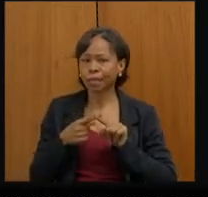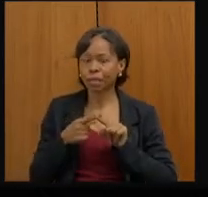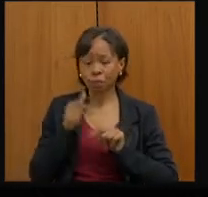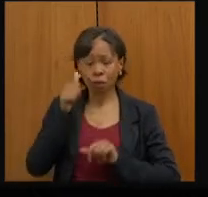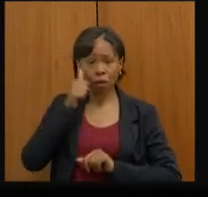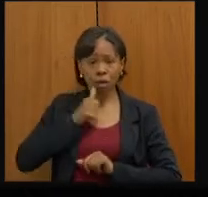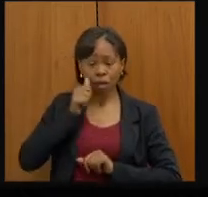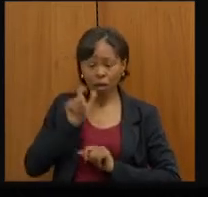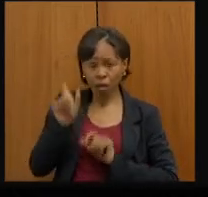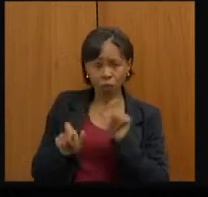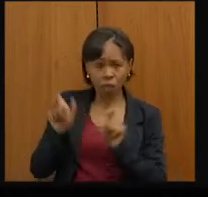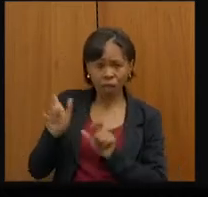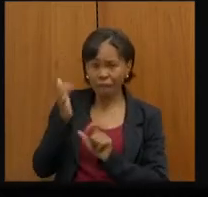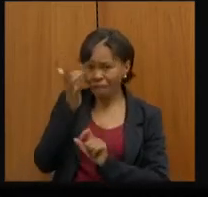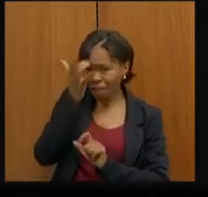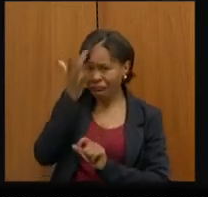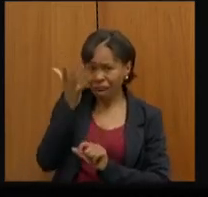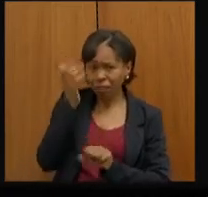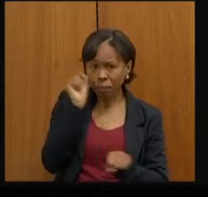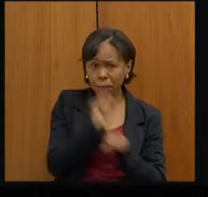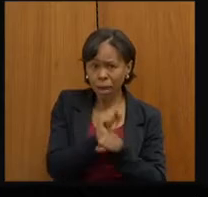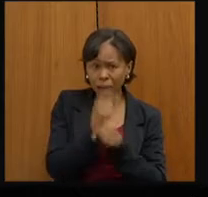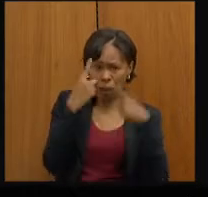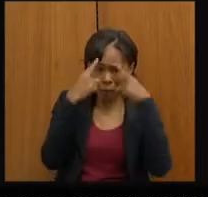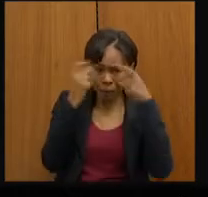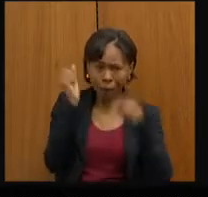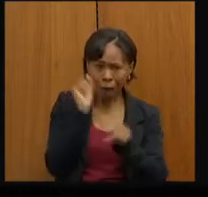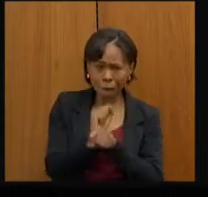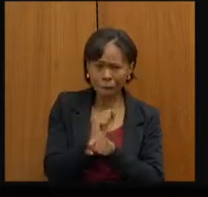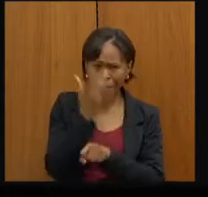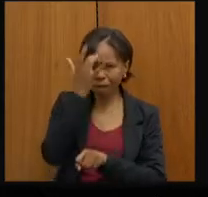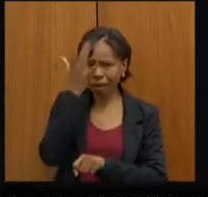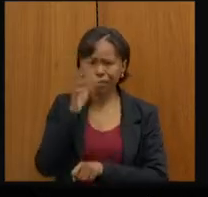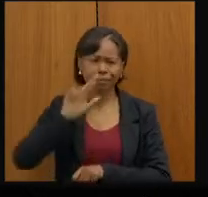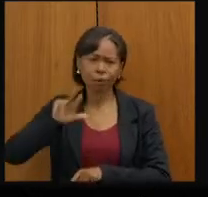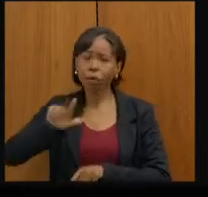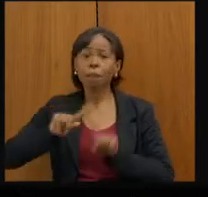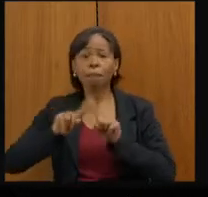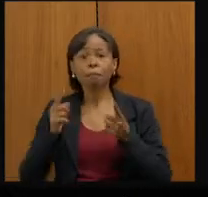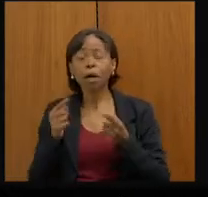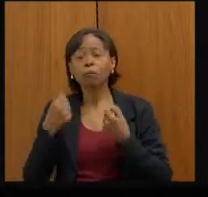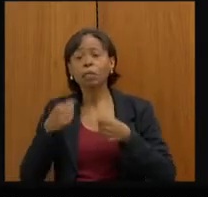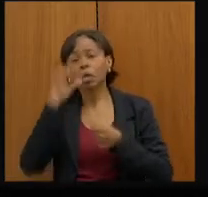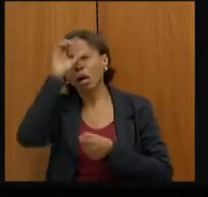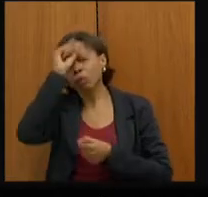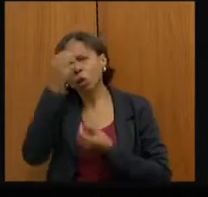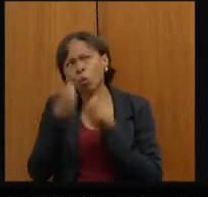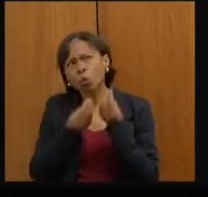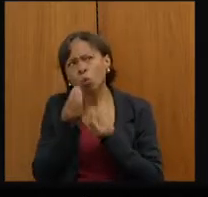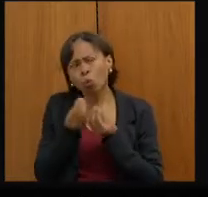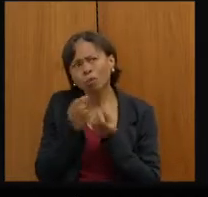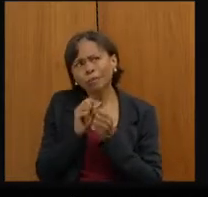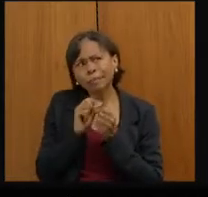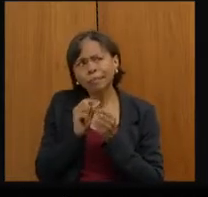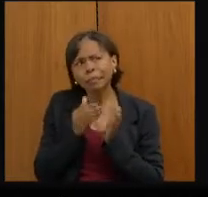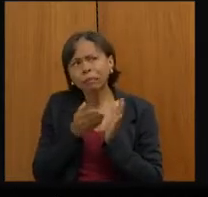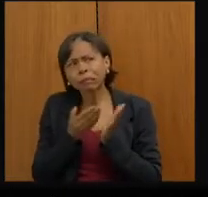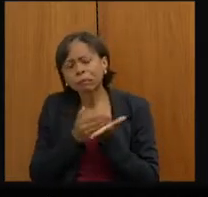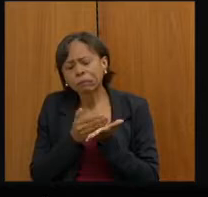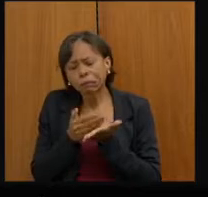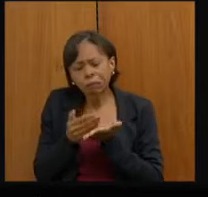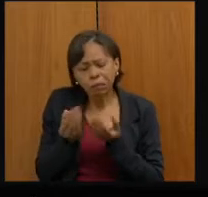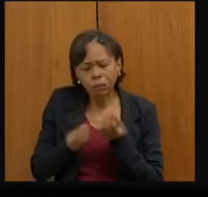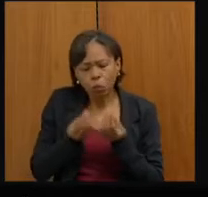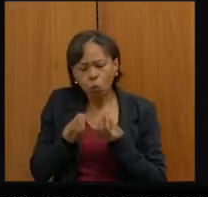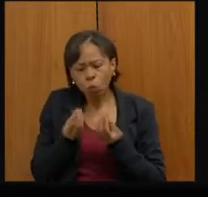o ciclo de violência Vez pelo menos conhecer por onde comentar é muito importante uma ideia da Garcia